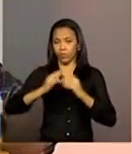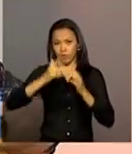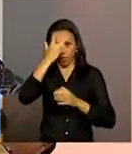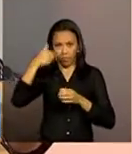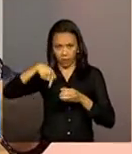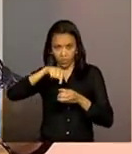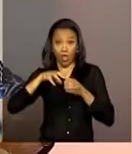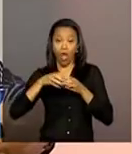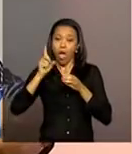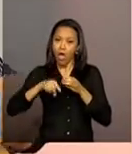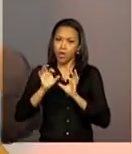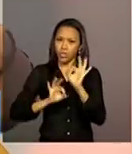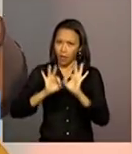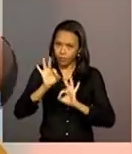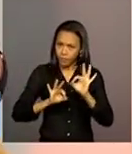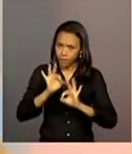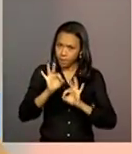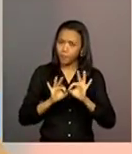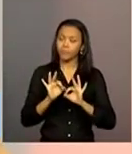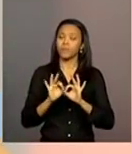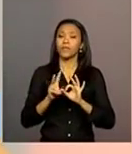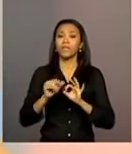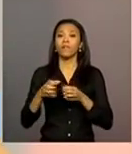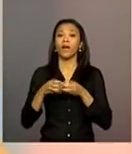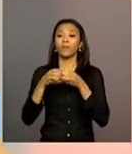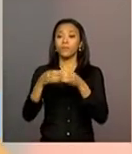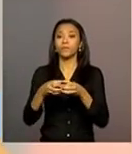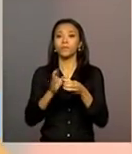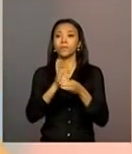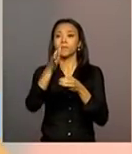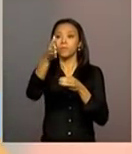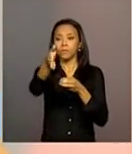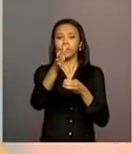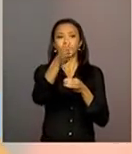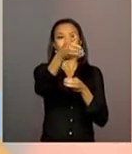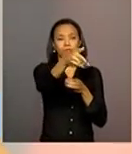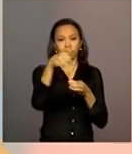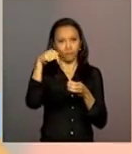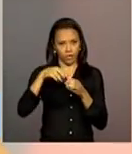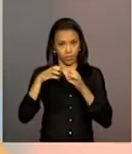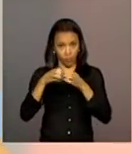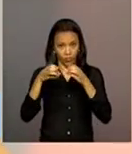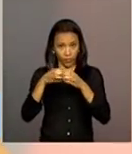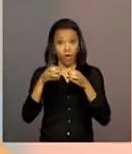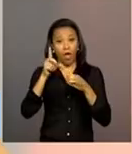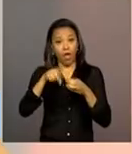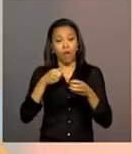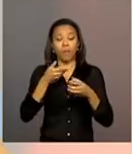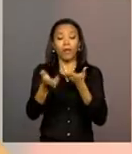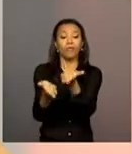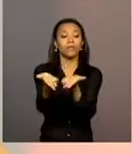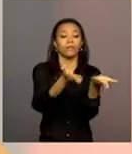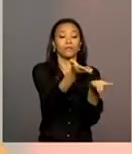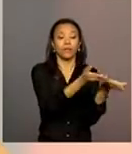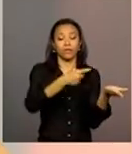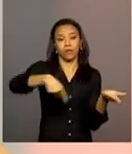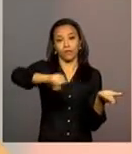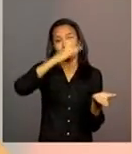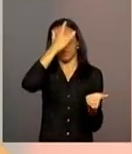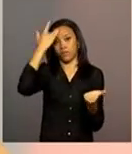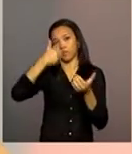CI já estruturado e que vai se deslocar a ela sim para atendimento a essa população